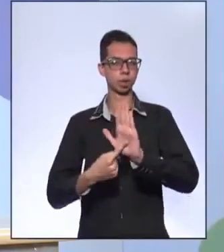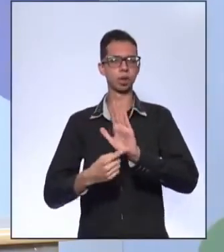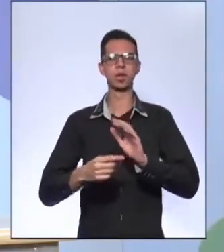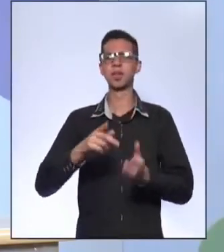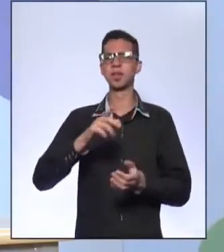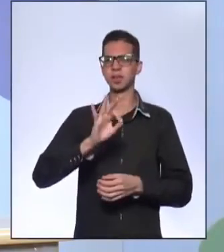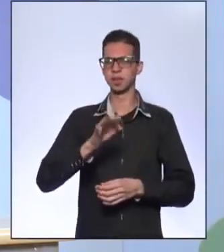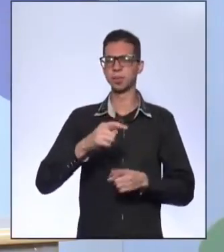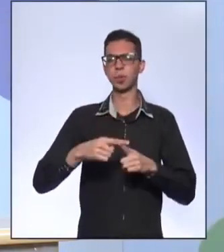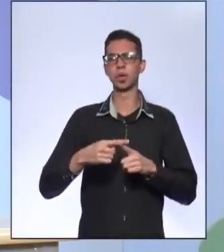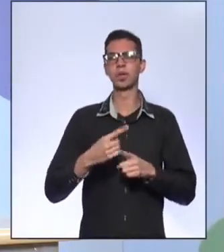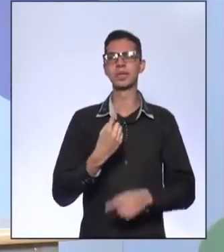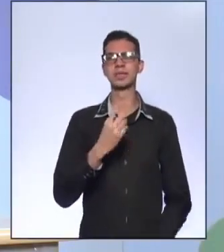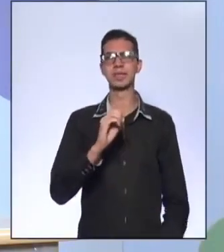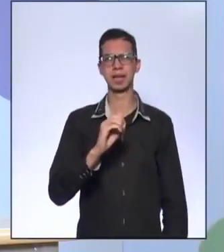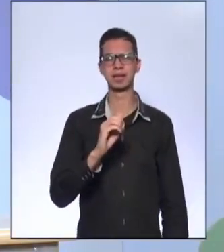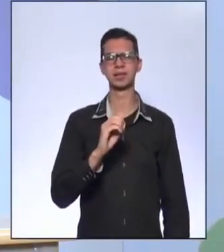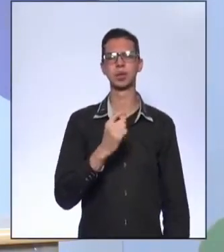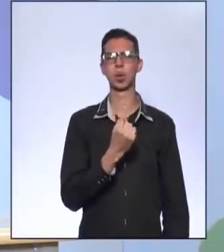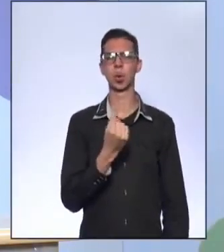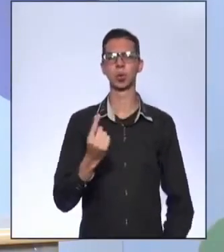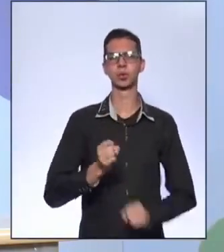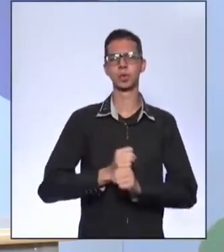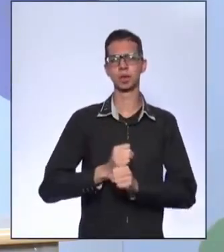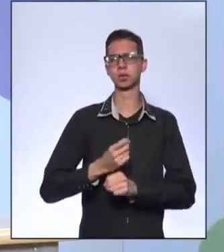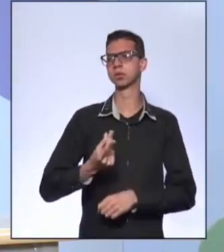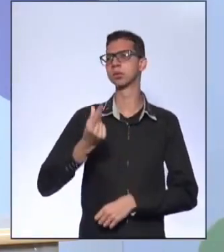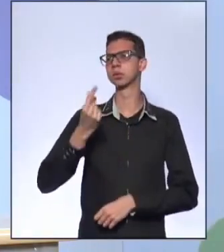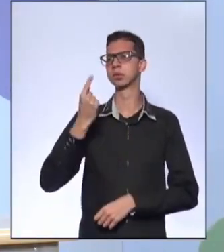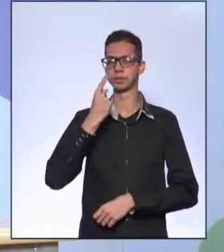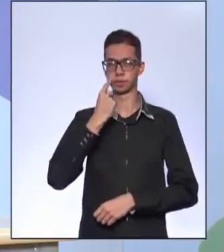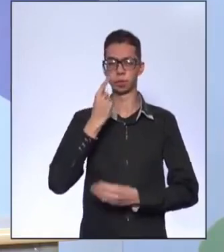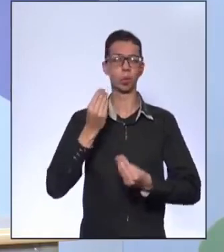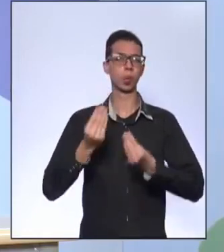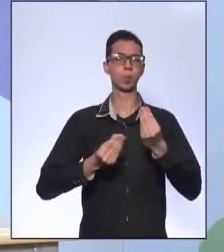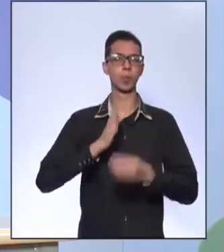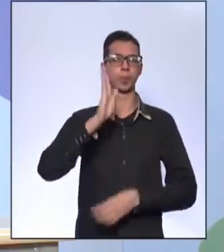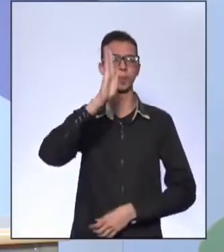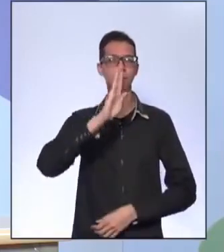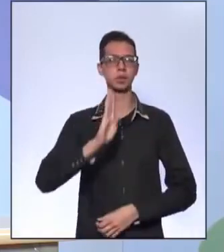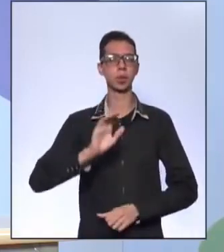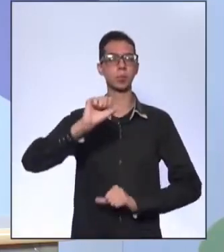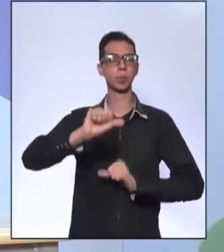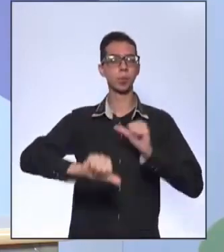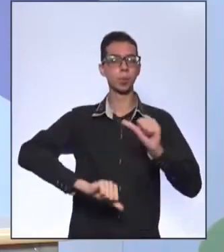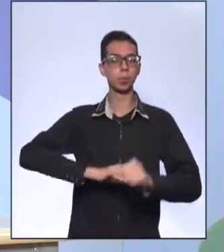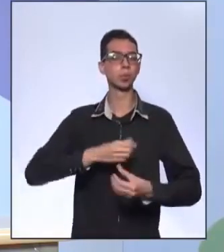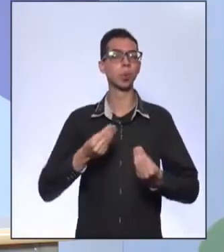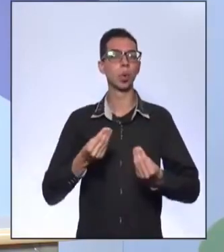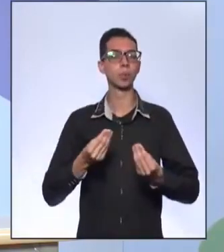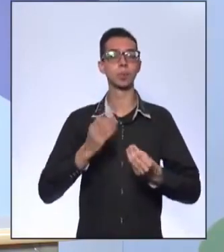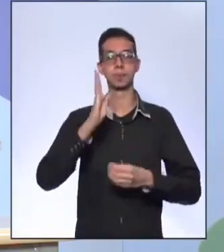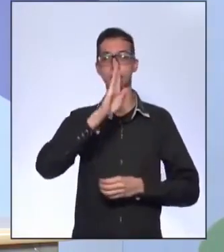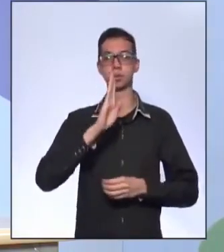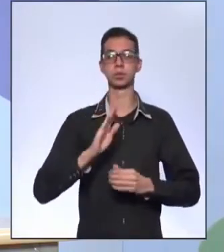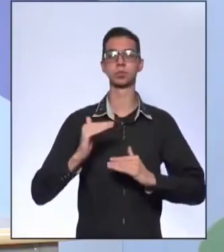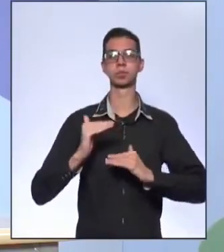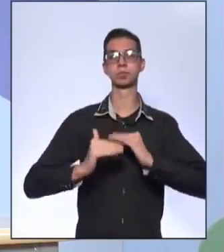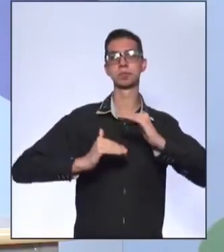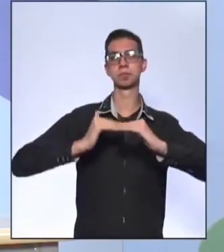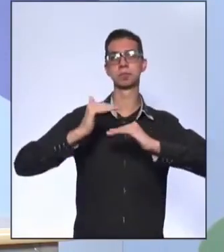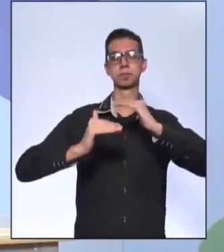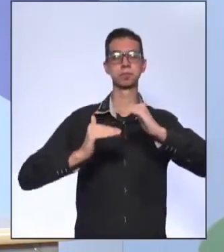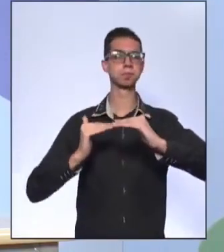de distância né dá pra gente medir o quanto que o Brasil mudou de repente evoluiu como é que tá essa questão é